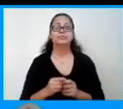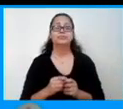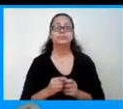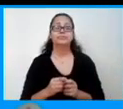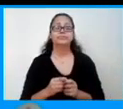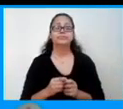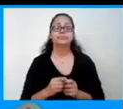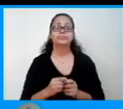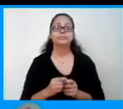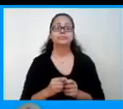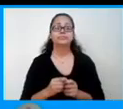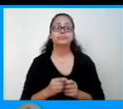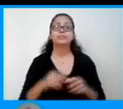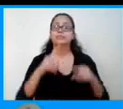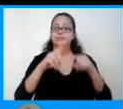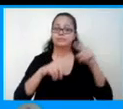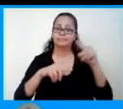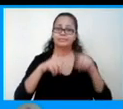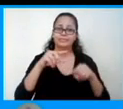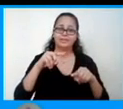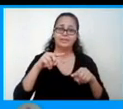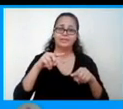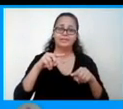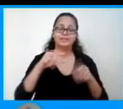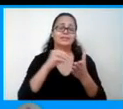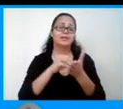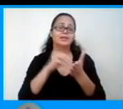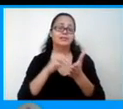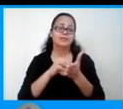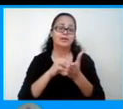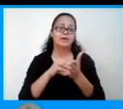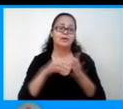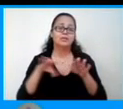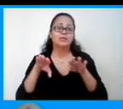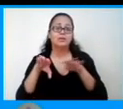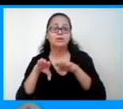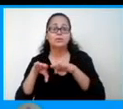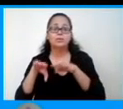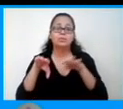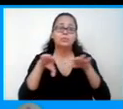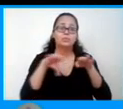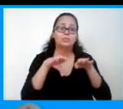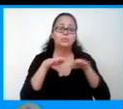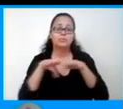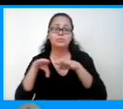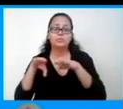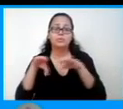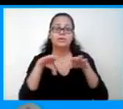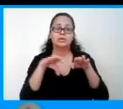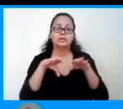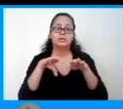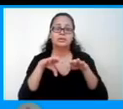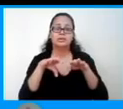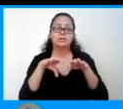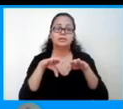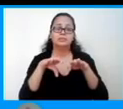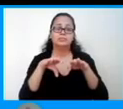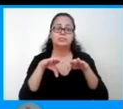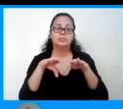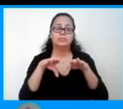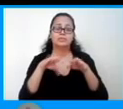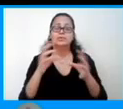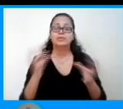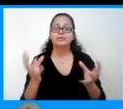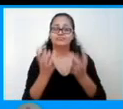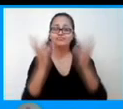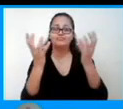dos componentes que está desequilibrada ou quando se introduz, né, algum elemento estranho. Então o ar atmosférico ele vai estar poluído